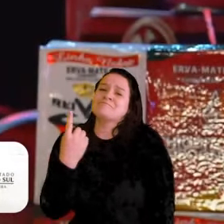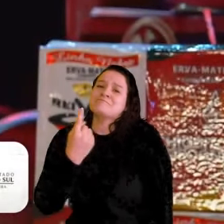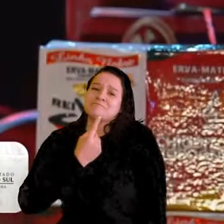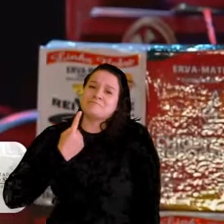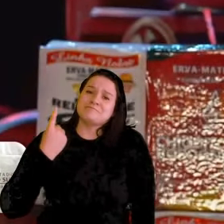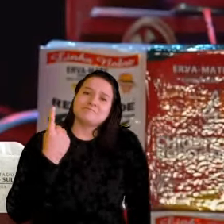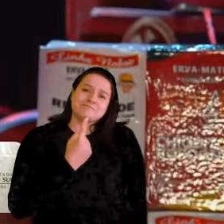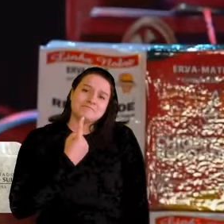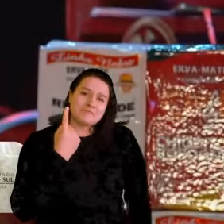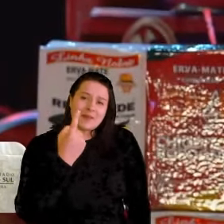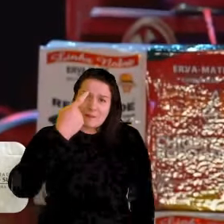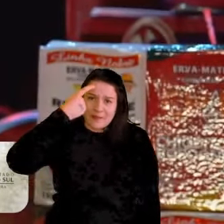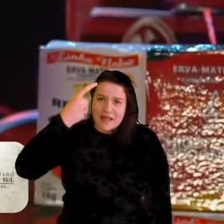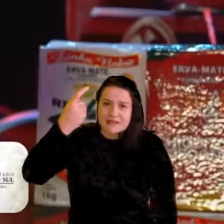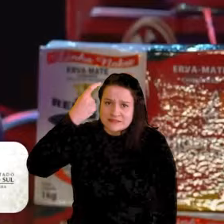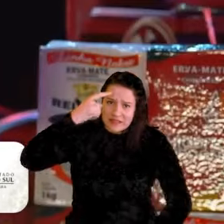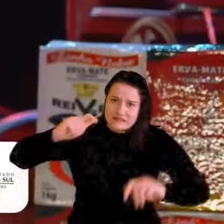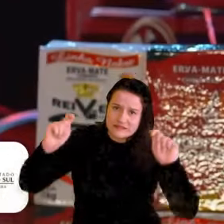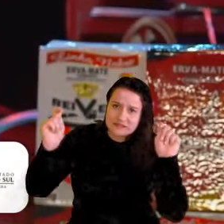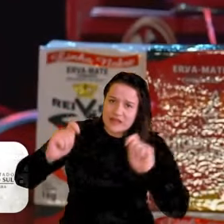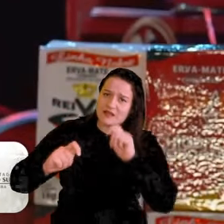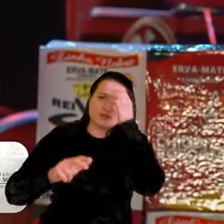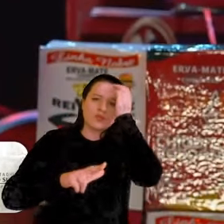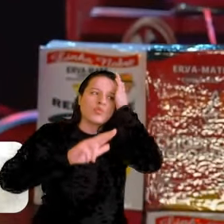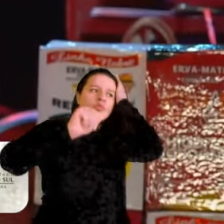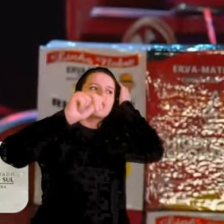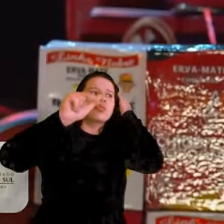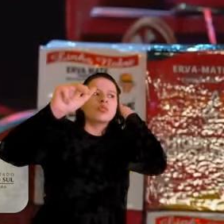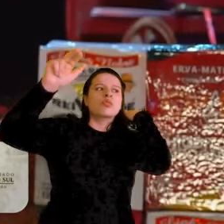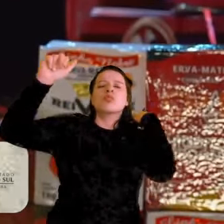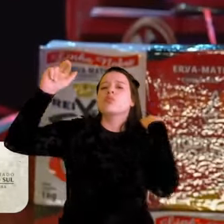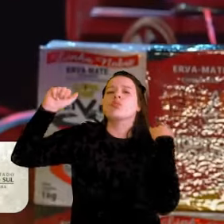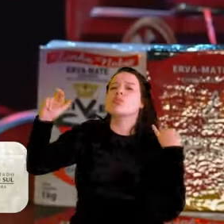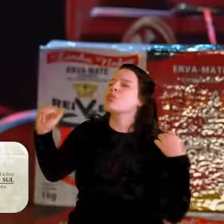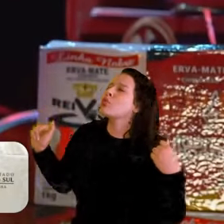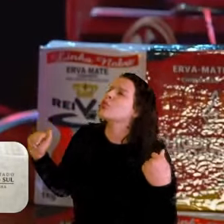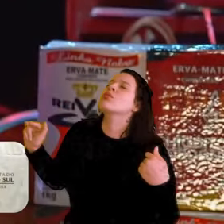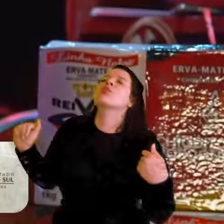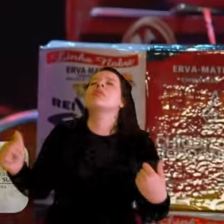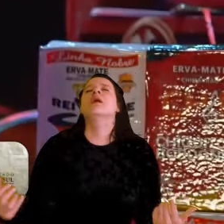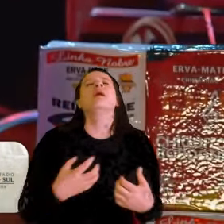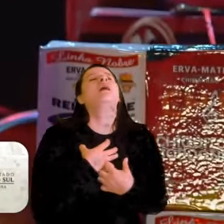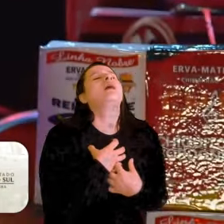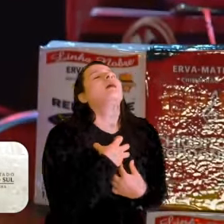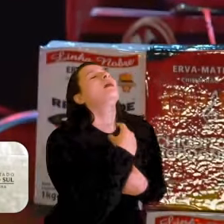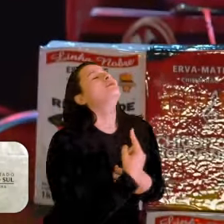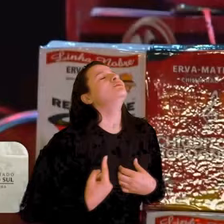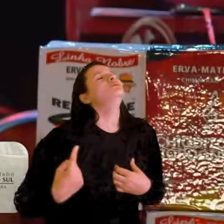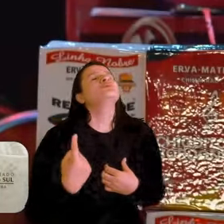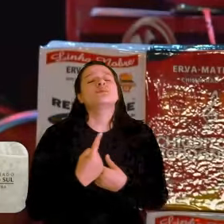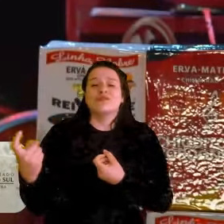a solidão, eu nunca pensei que fosse assim. O meu coração soluça de dor,